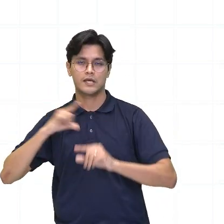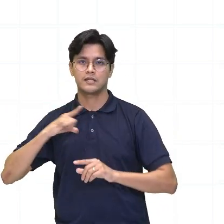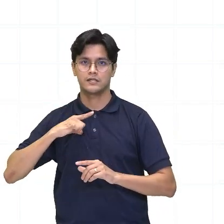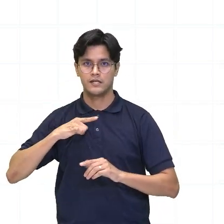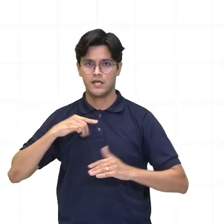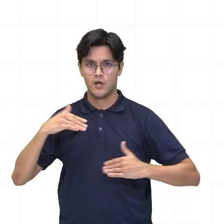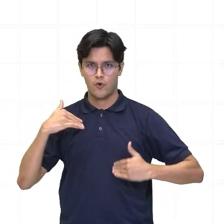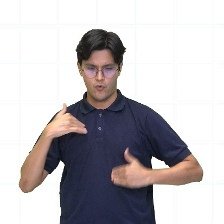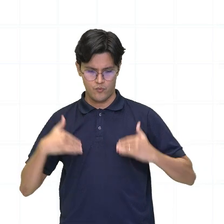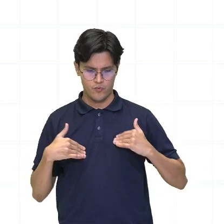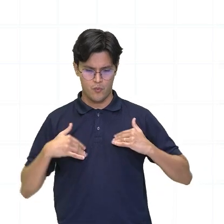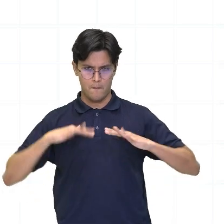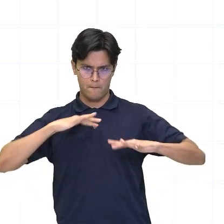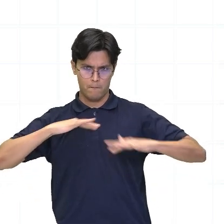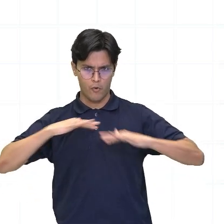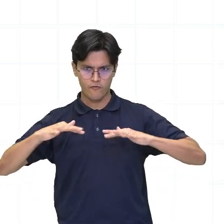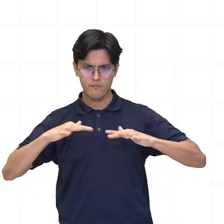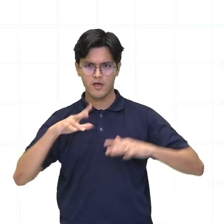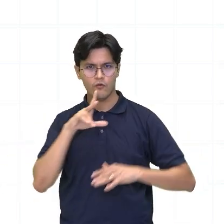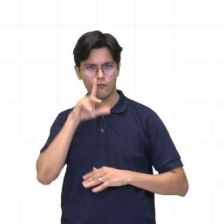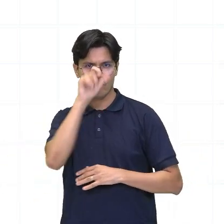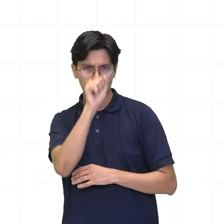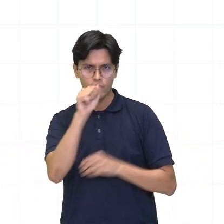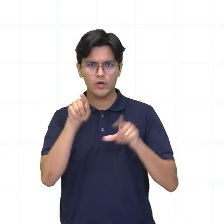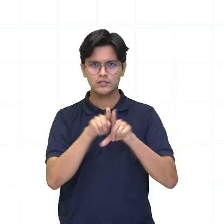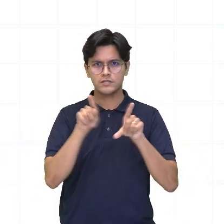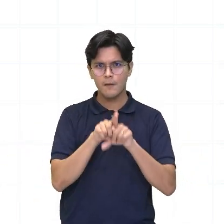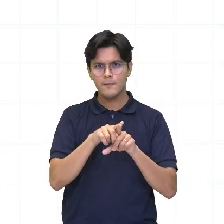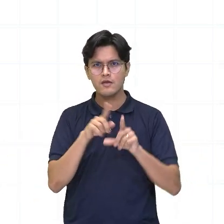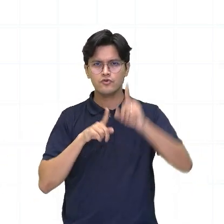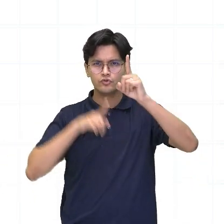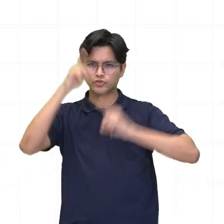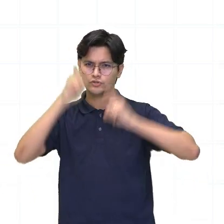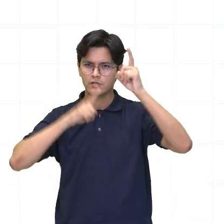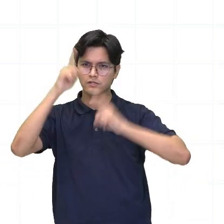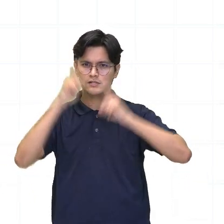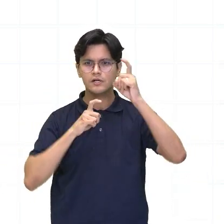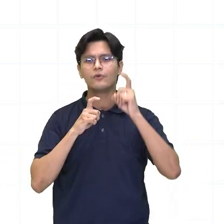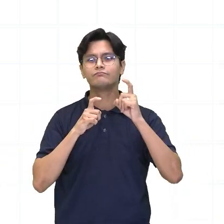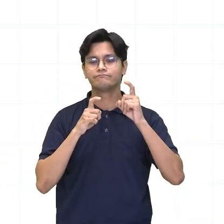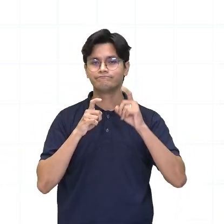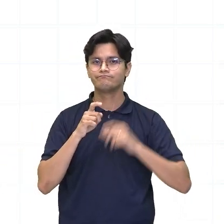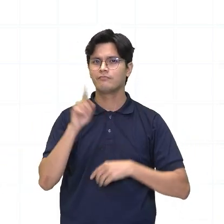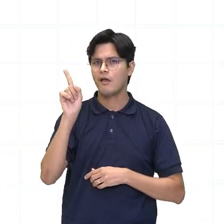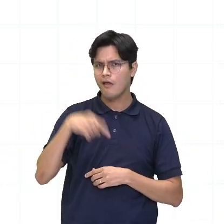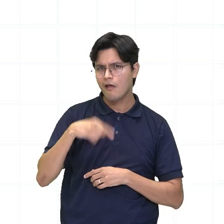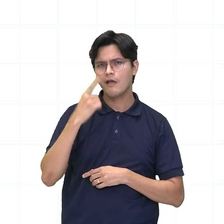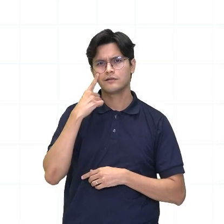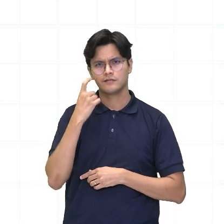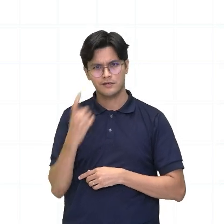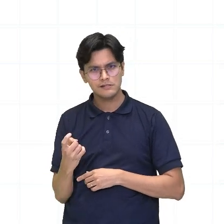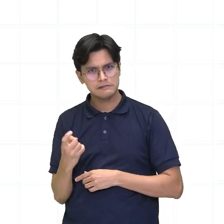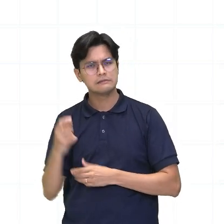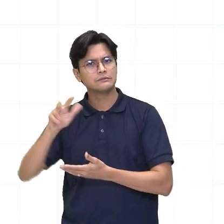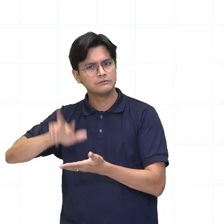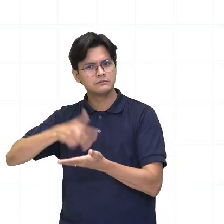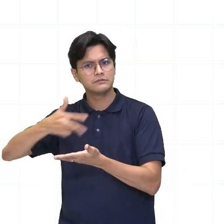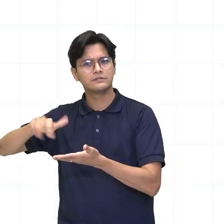vigorosos, vocalizações e expressões faciais. Gente, é muito interessante essa